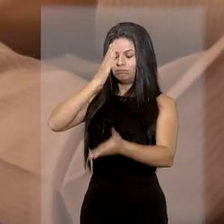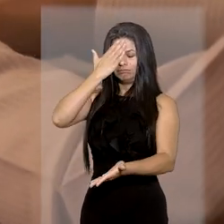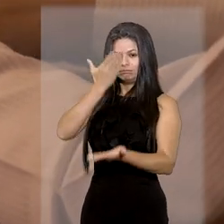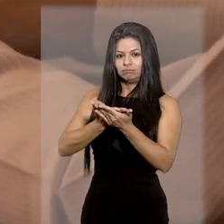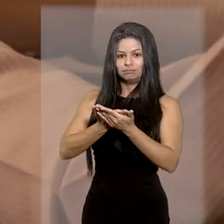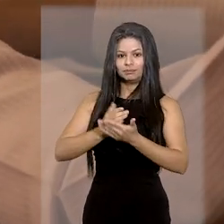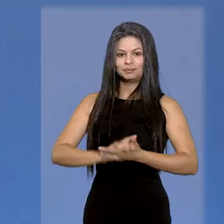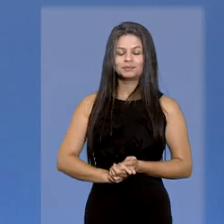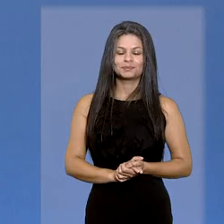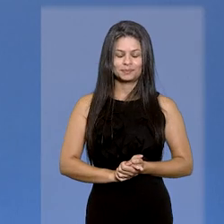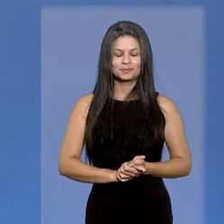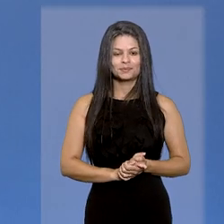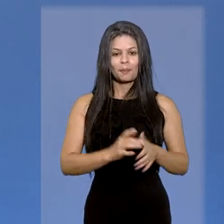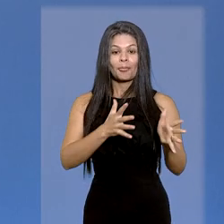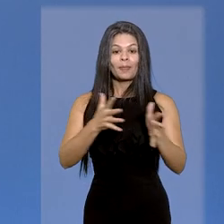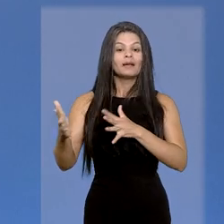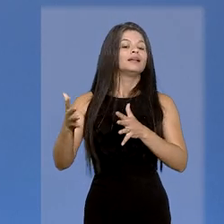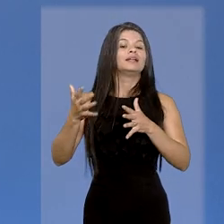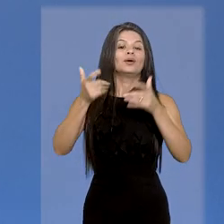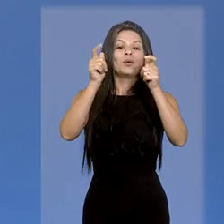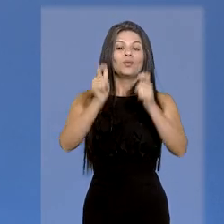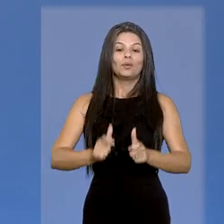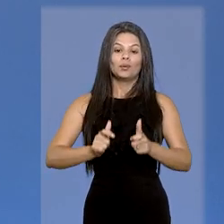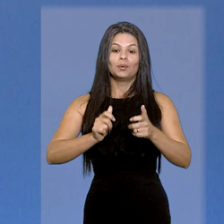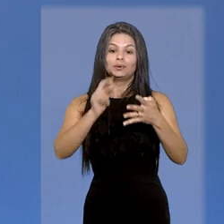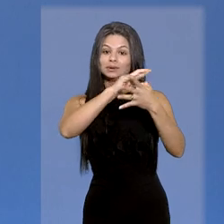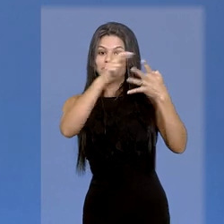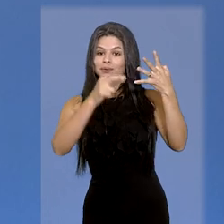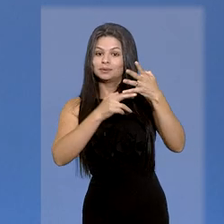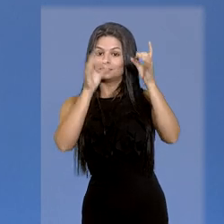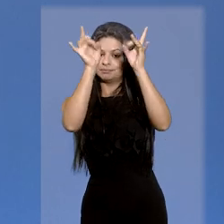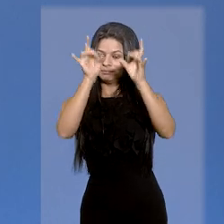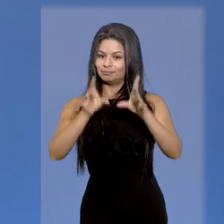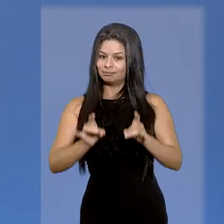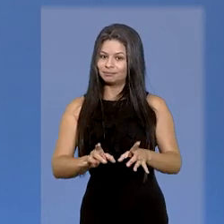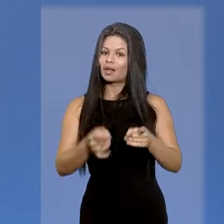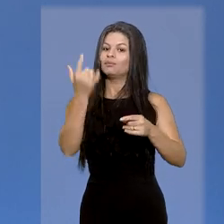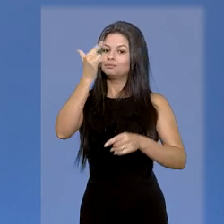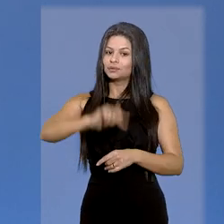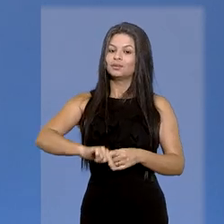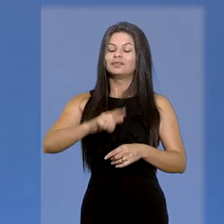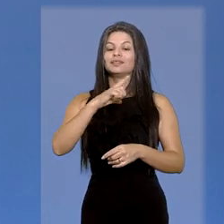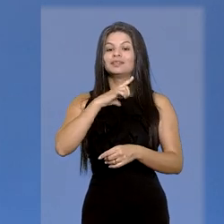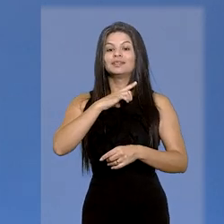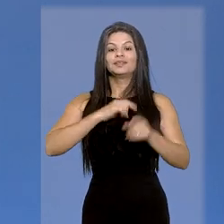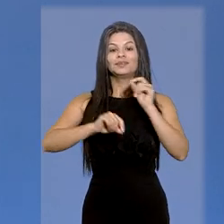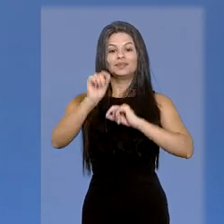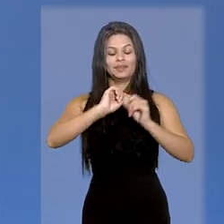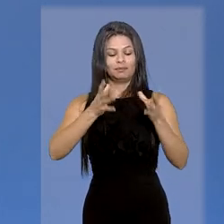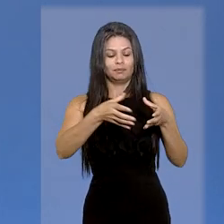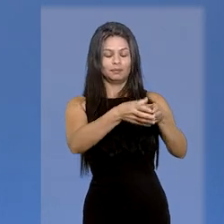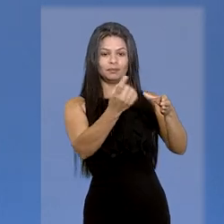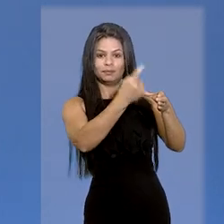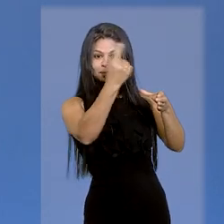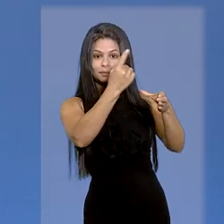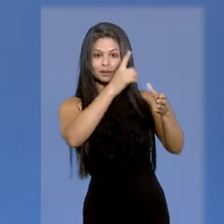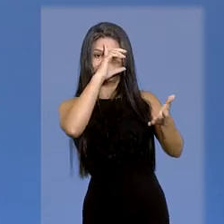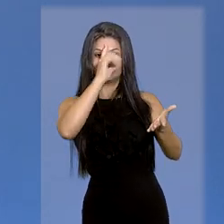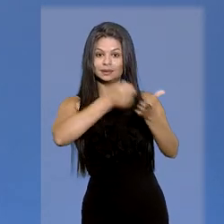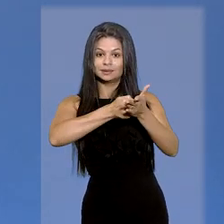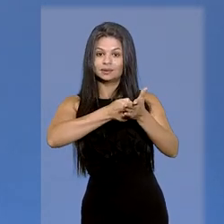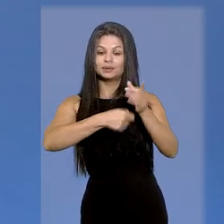confiabilidade em sede de recursos especiais repetitivos a primeira sessão definiu que não é